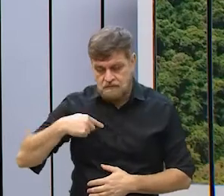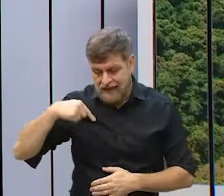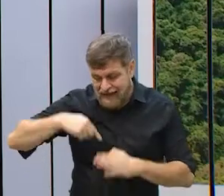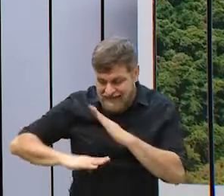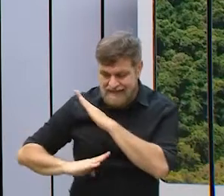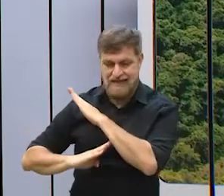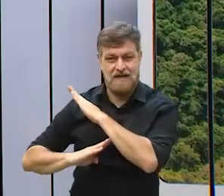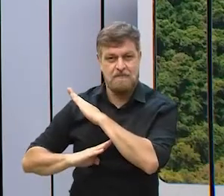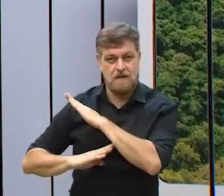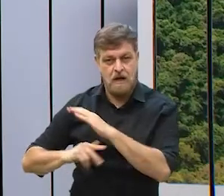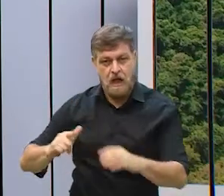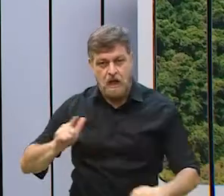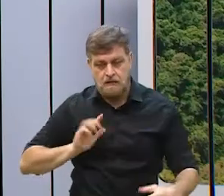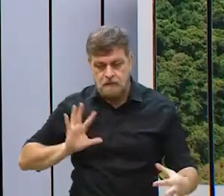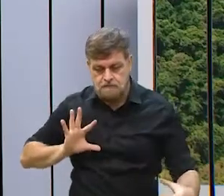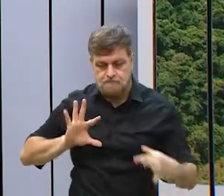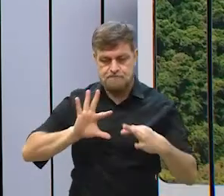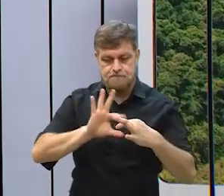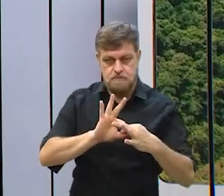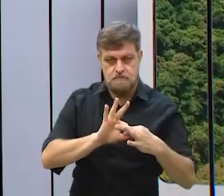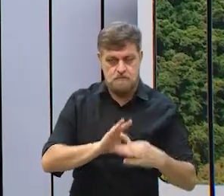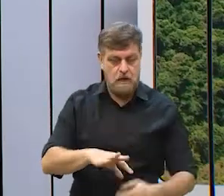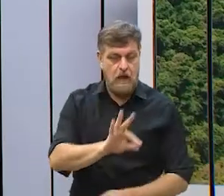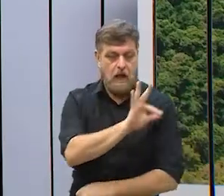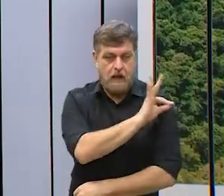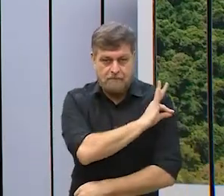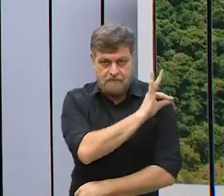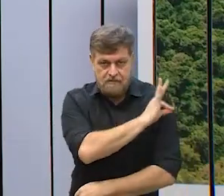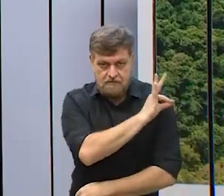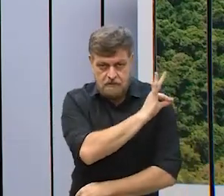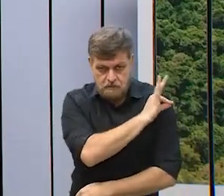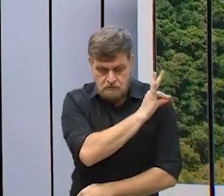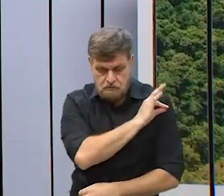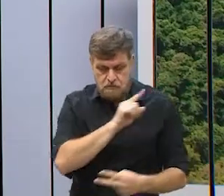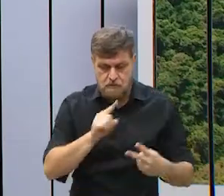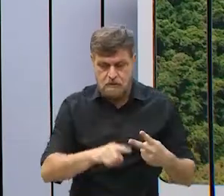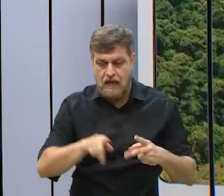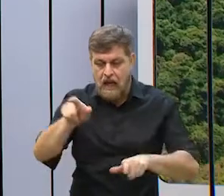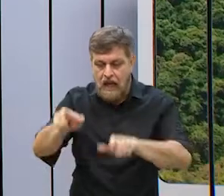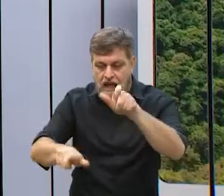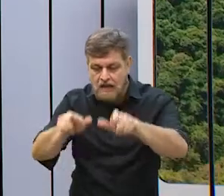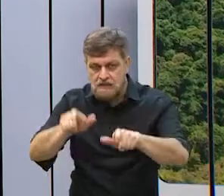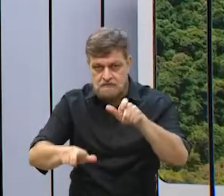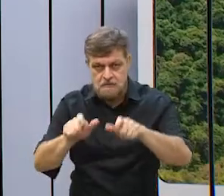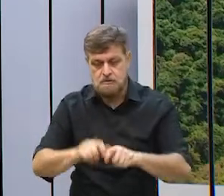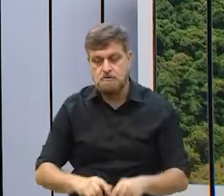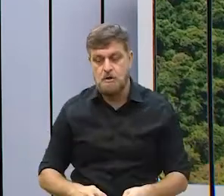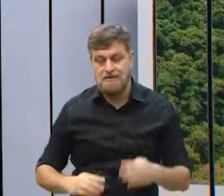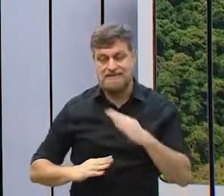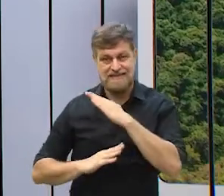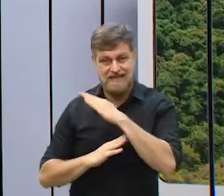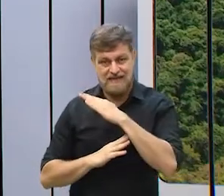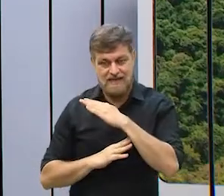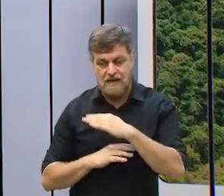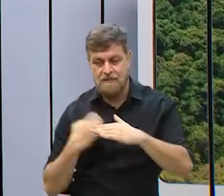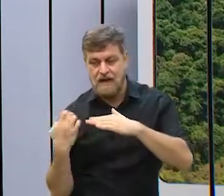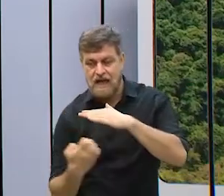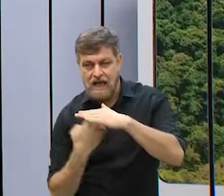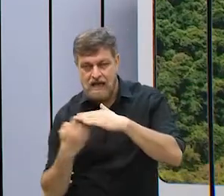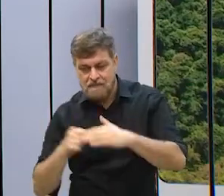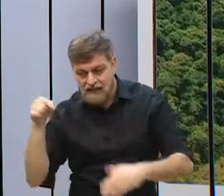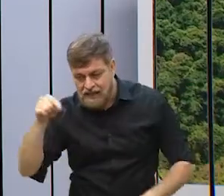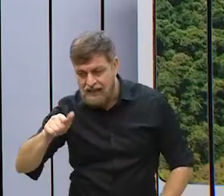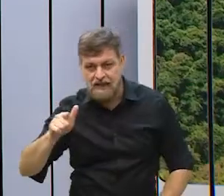Câmara, que haja interação. Poder público, né, a prefeitura, moradores, a Câmara de Vereadores, as empresas que ali